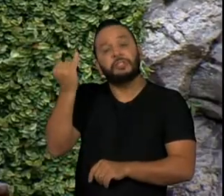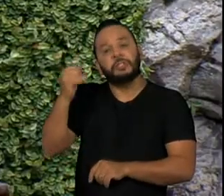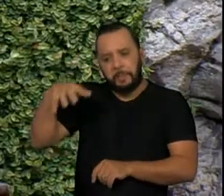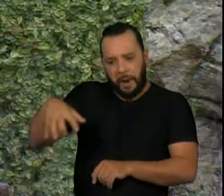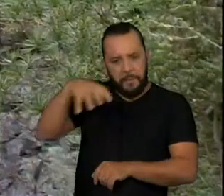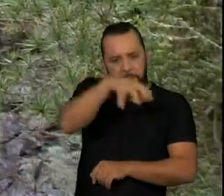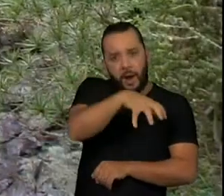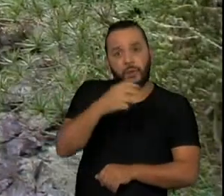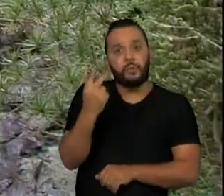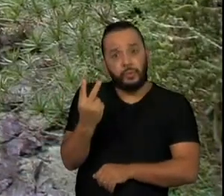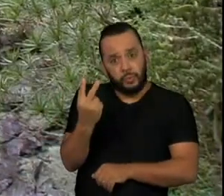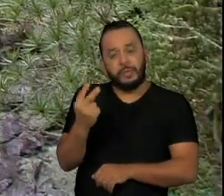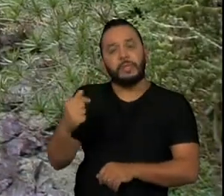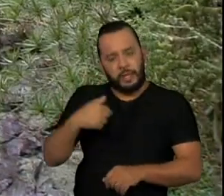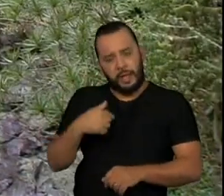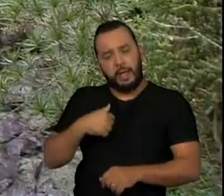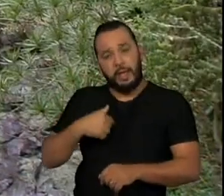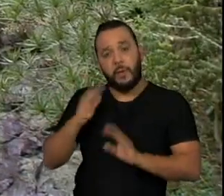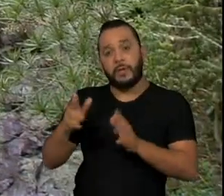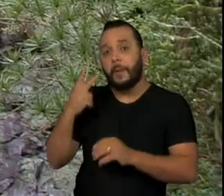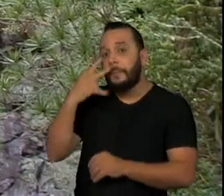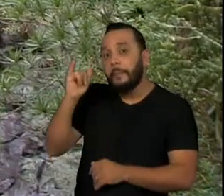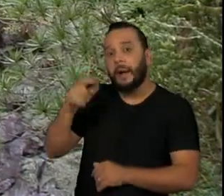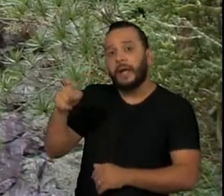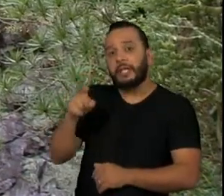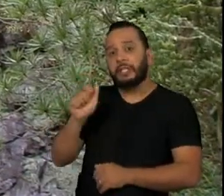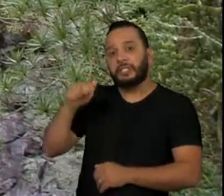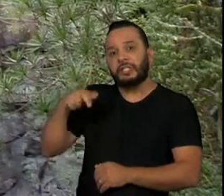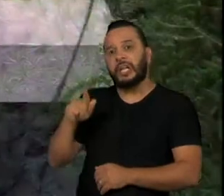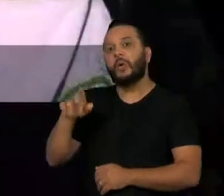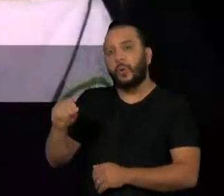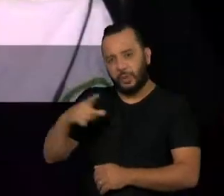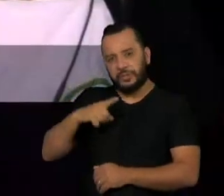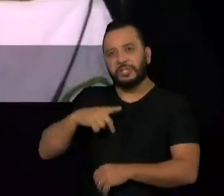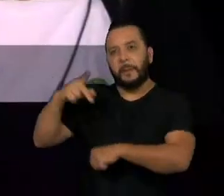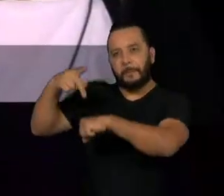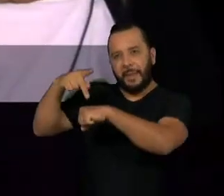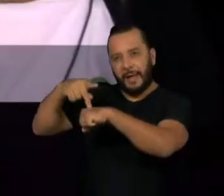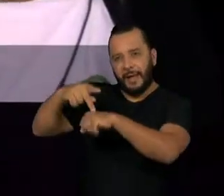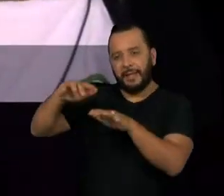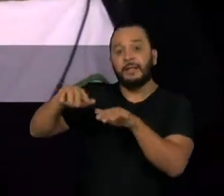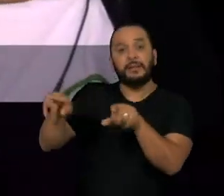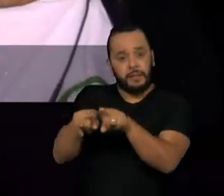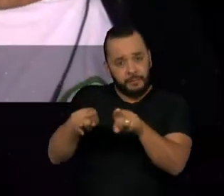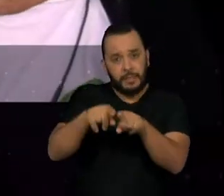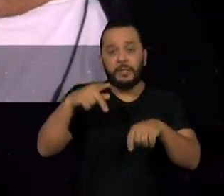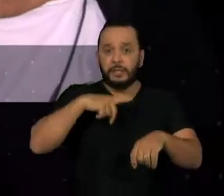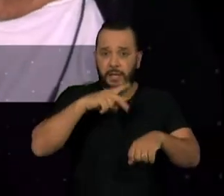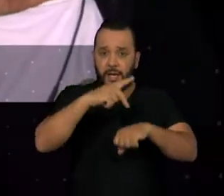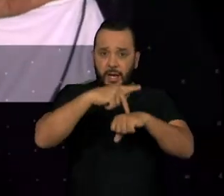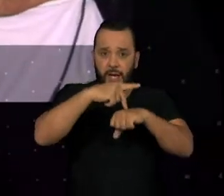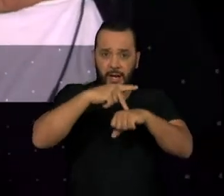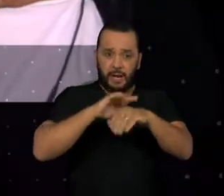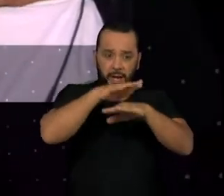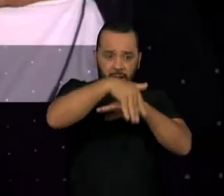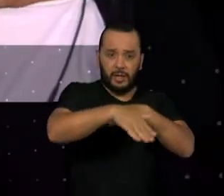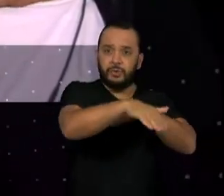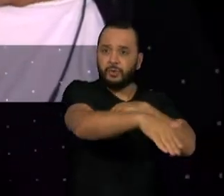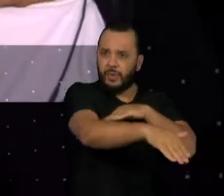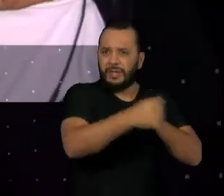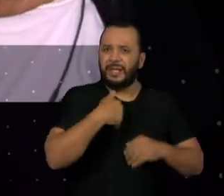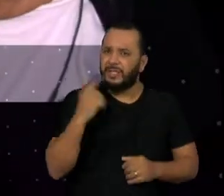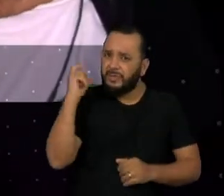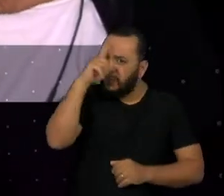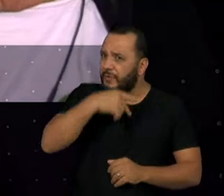Primeiro, como eu sou filho de Xangô, tinha pedreira. Segundo, tinha uma cachoeira, que é muito raro a